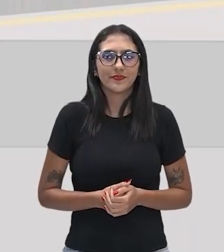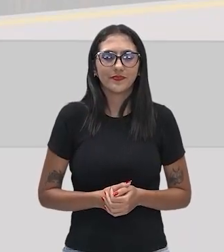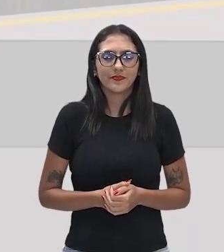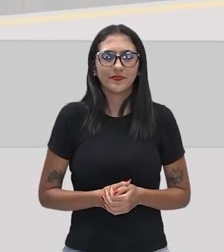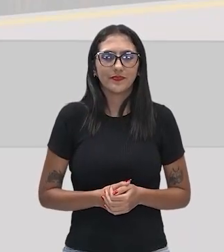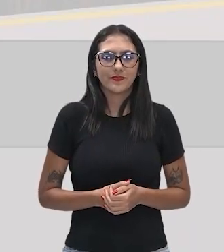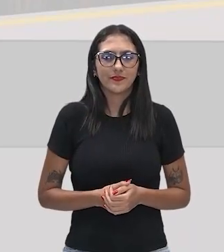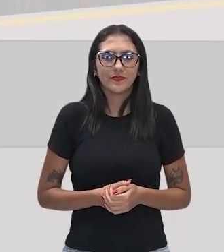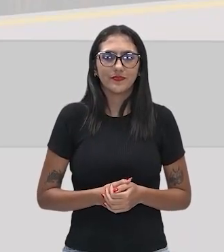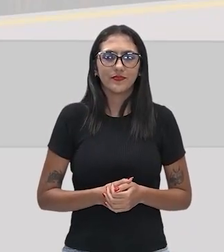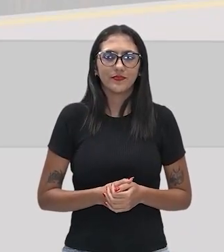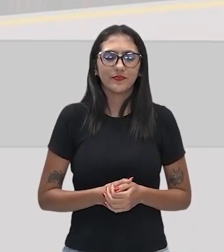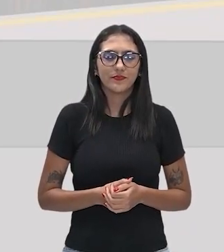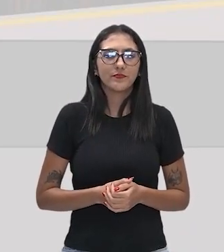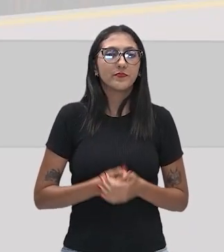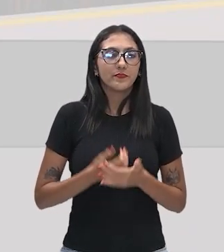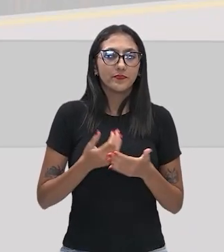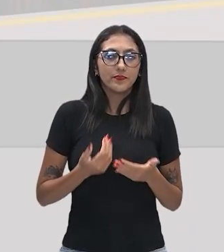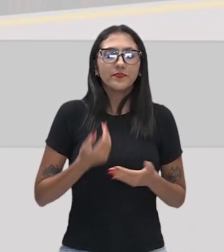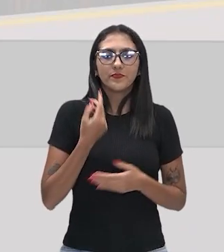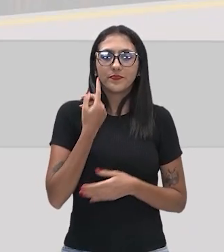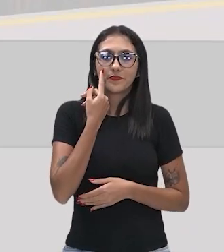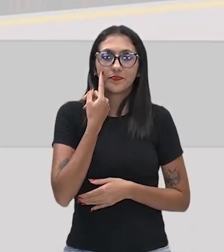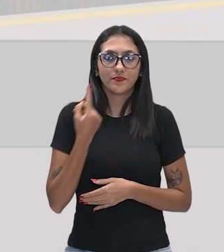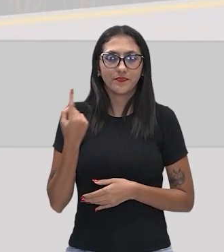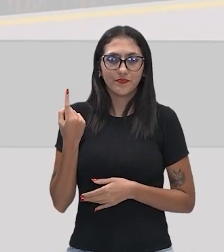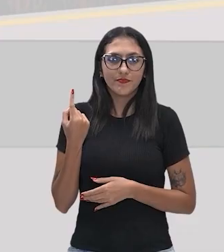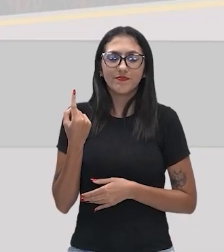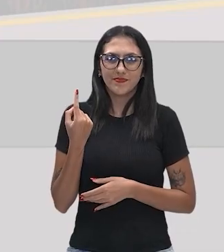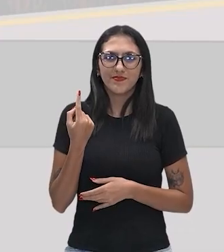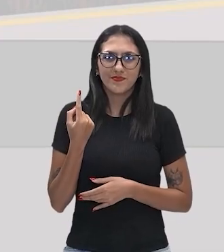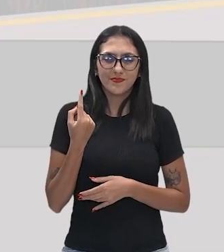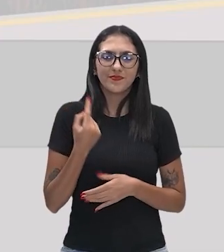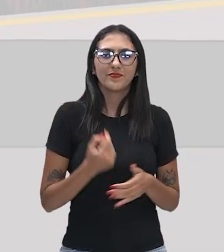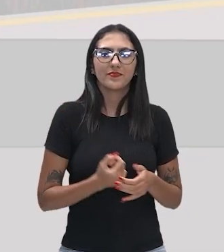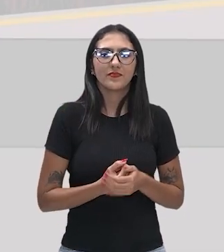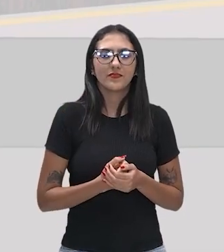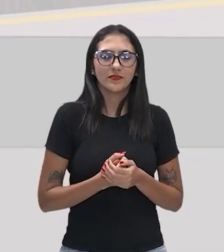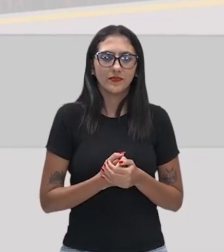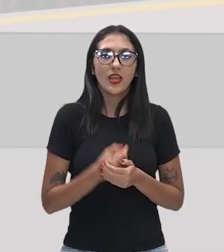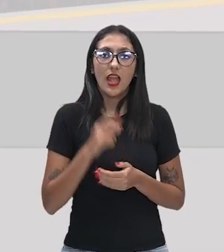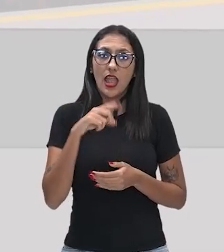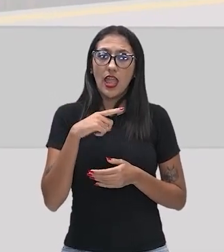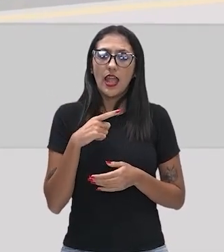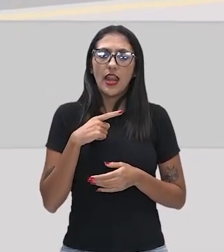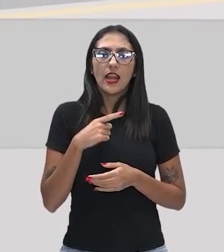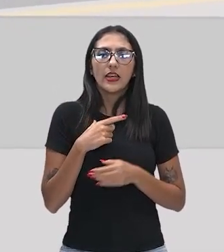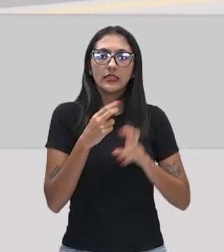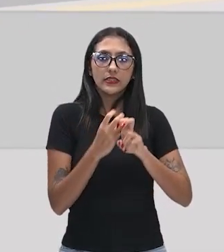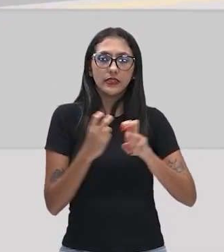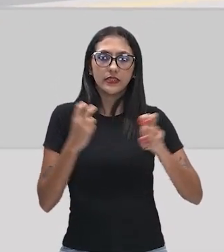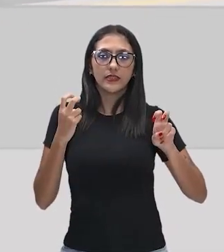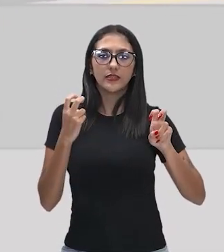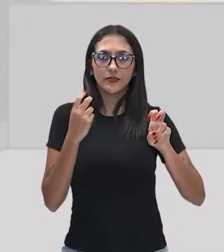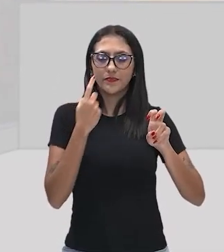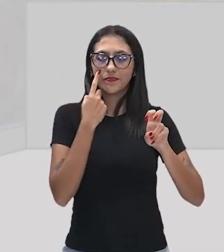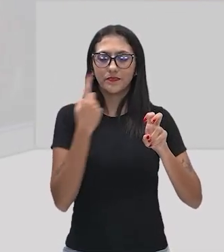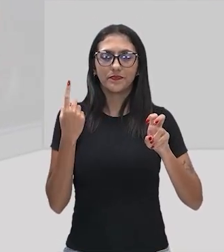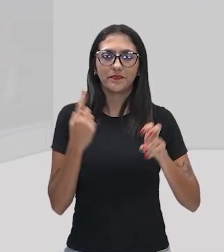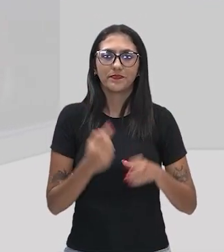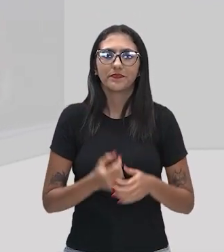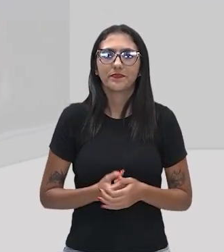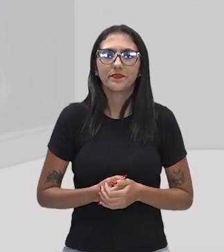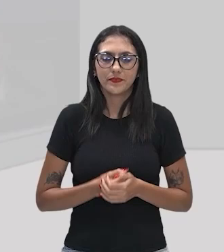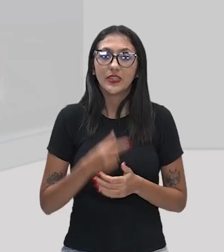Então aí, ó, a gente consegue ver um trem, tá? E nesse trem aí, nós vamos ter um